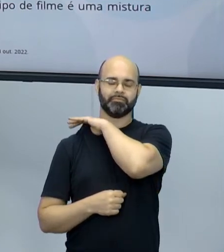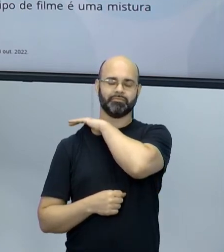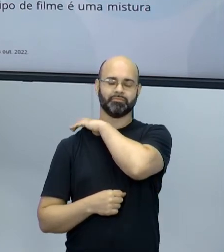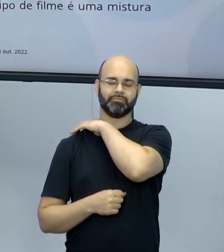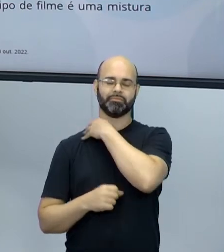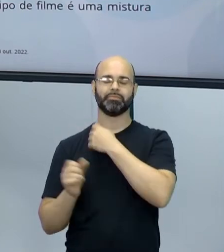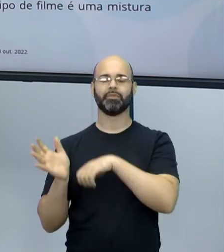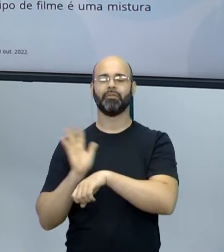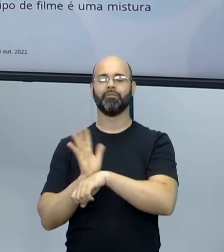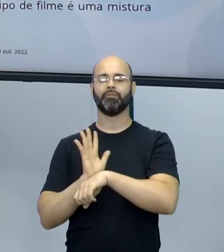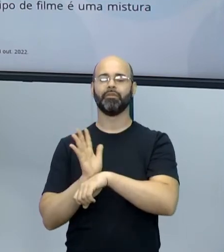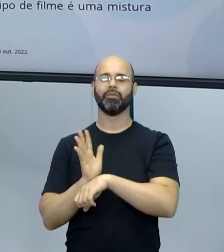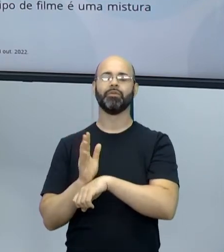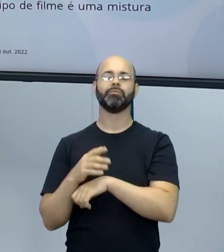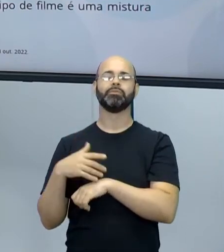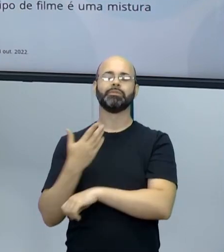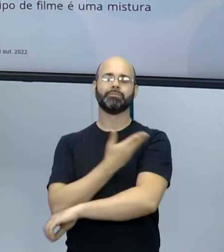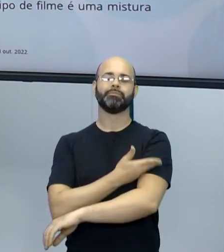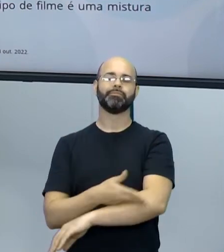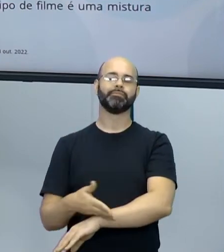Sequências não, tem muitos